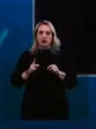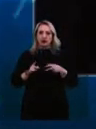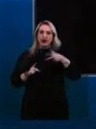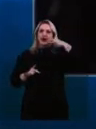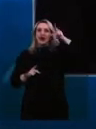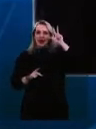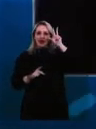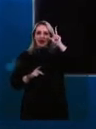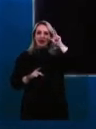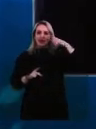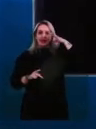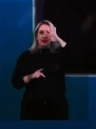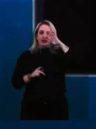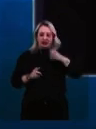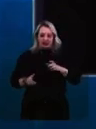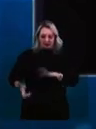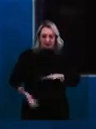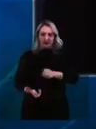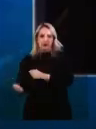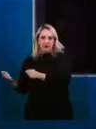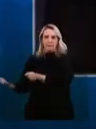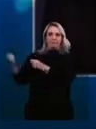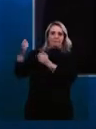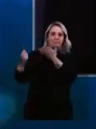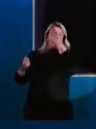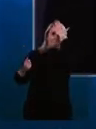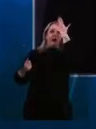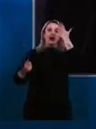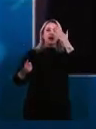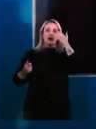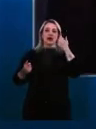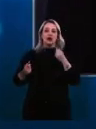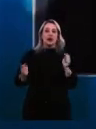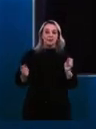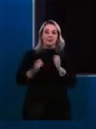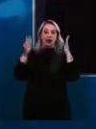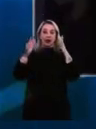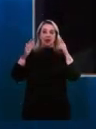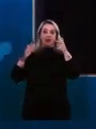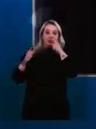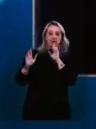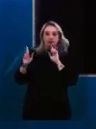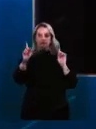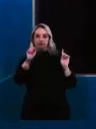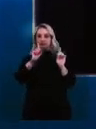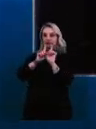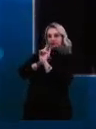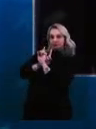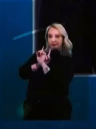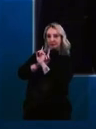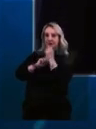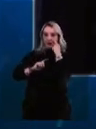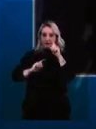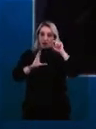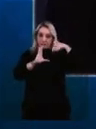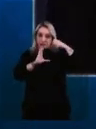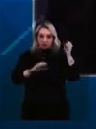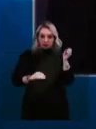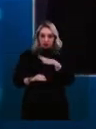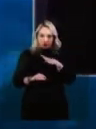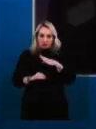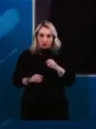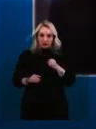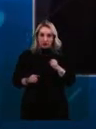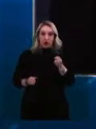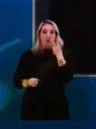anteontem, quando o Datena levantou aquela cadeira para acertar a minha cabeça, e por um milagre eu consegui desviar daquilo, e depois vocês viram, tá um vídeo novo aí,